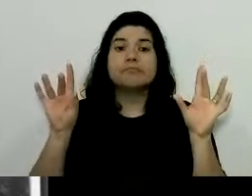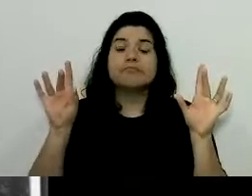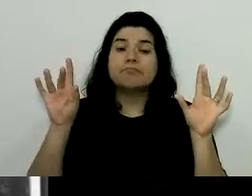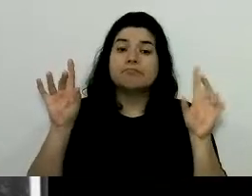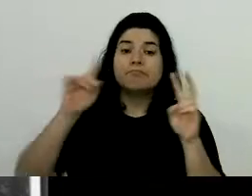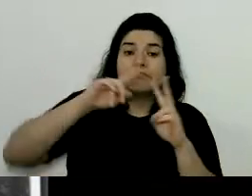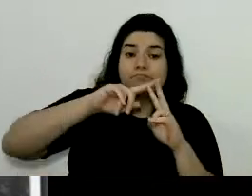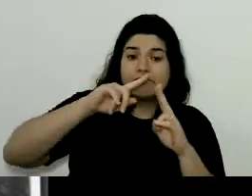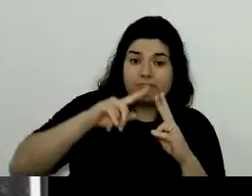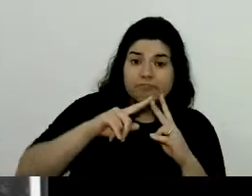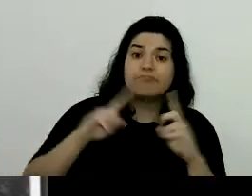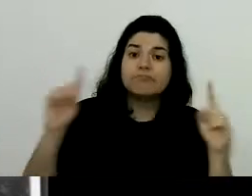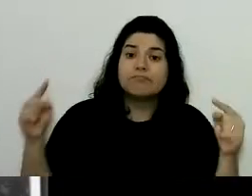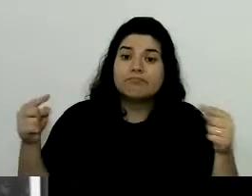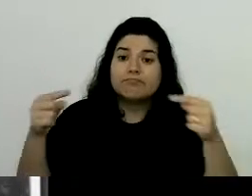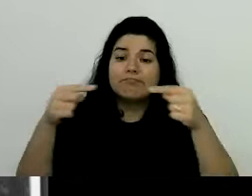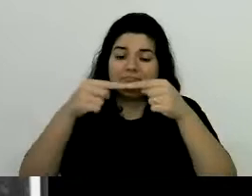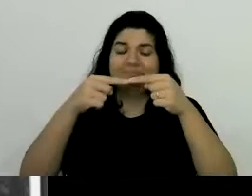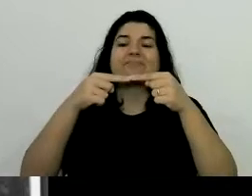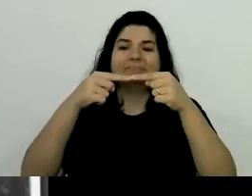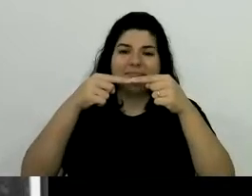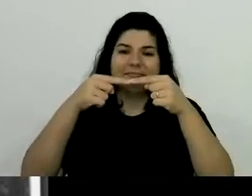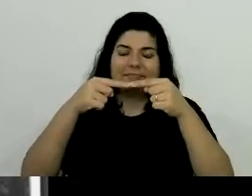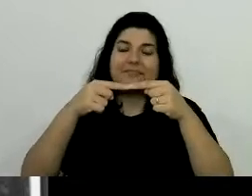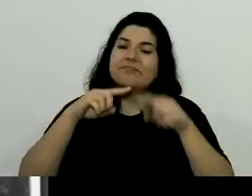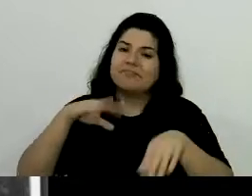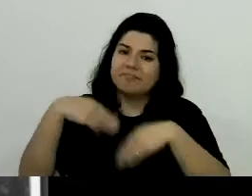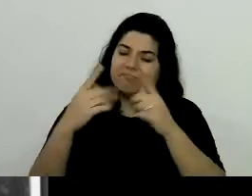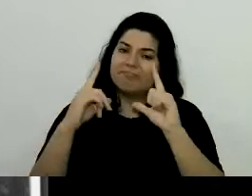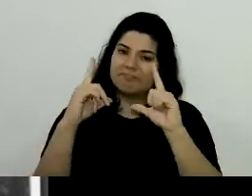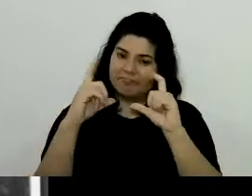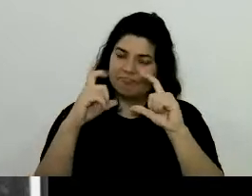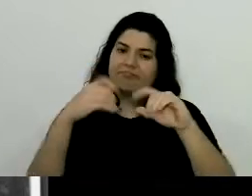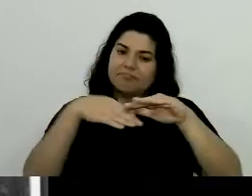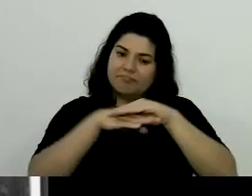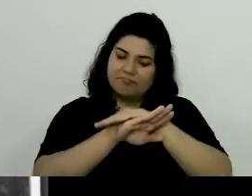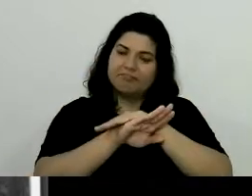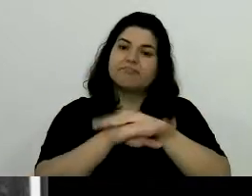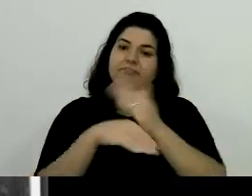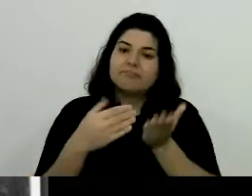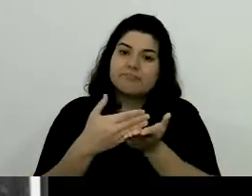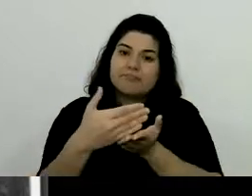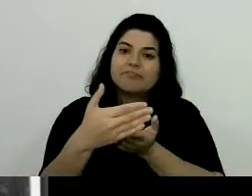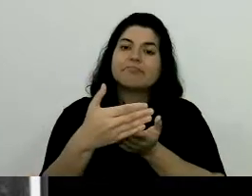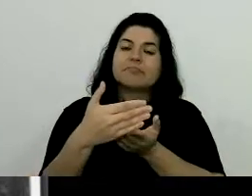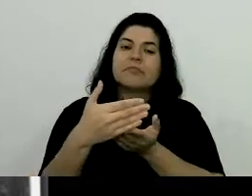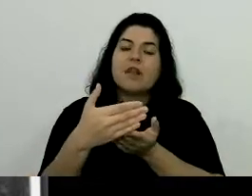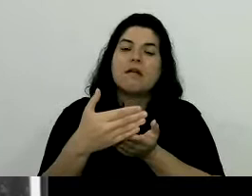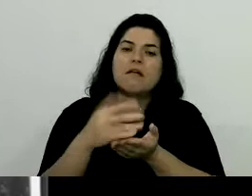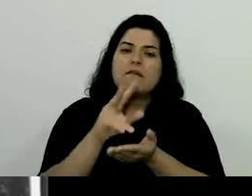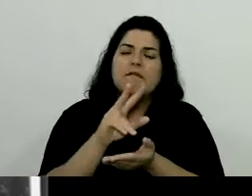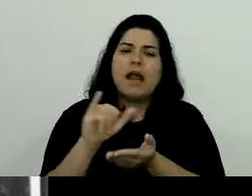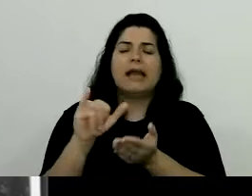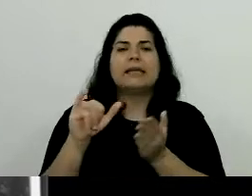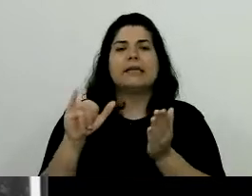tocam. É nesse momento. Depois, o arquivo entra. Quando o arquivo entra, ele vai ter outras agendas,